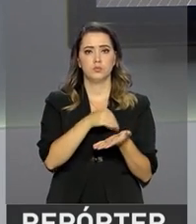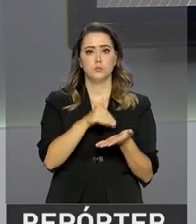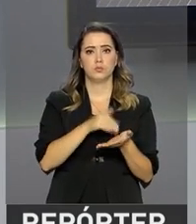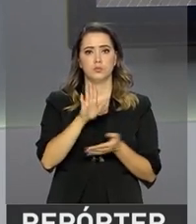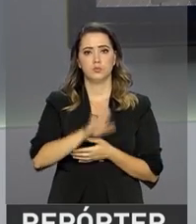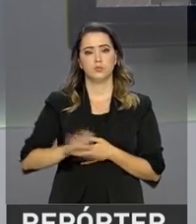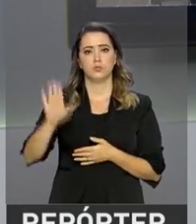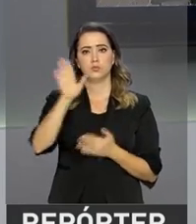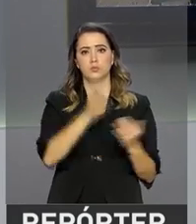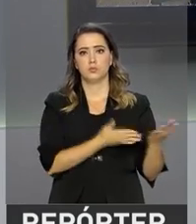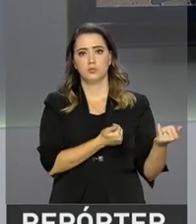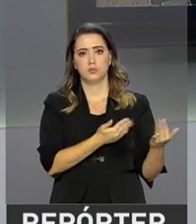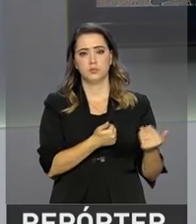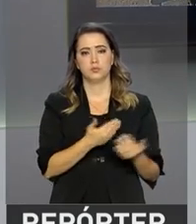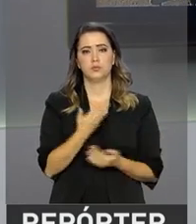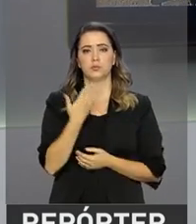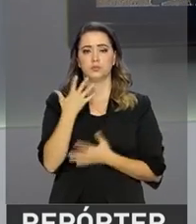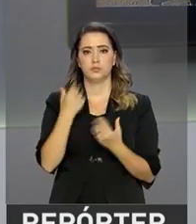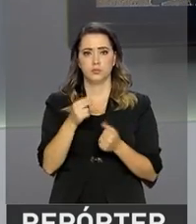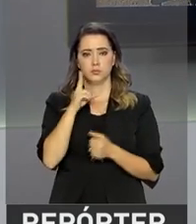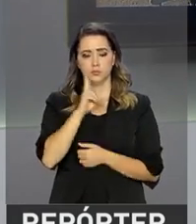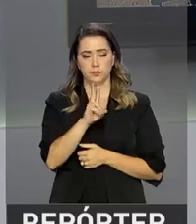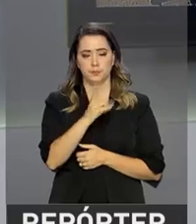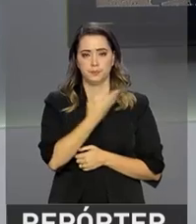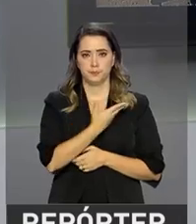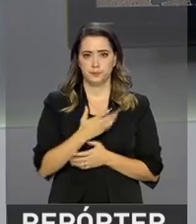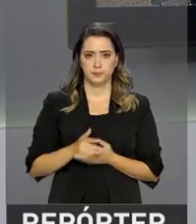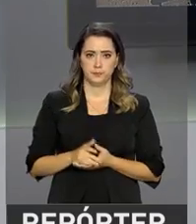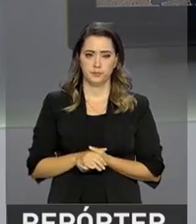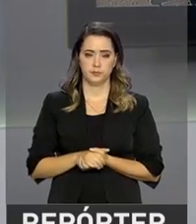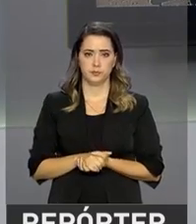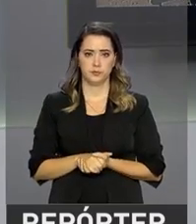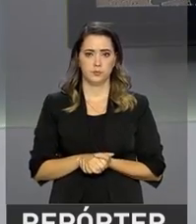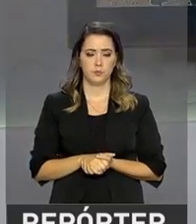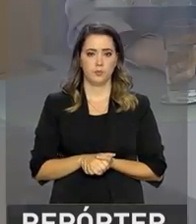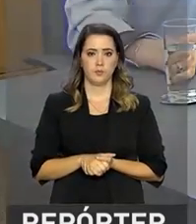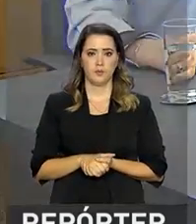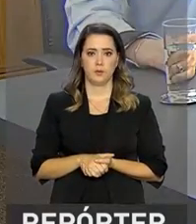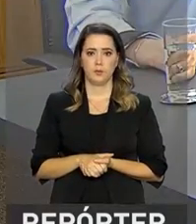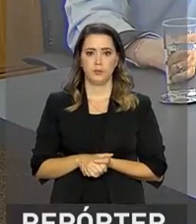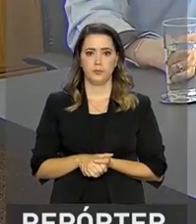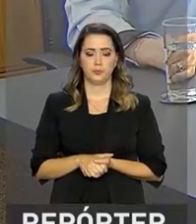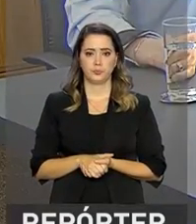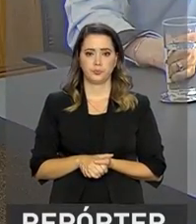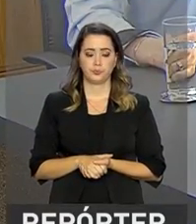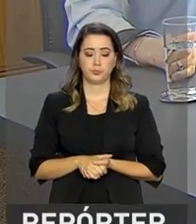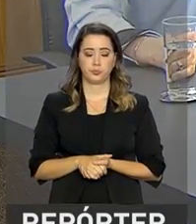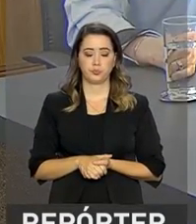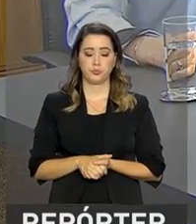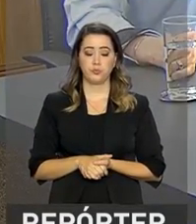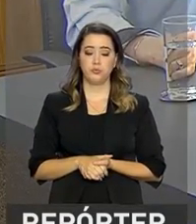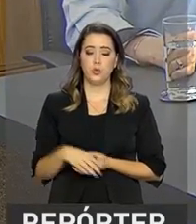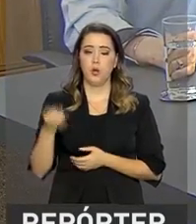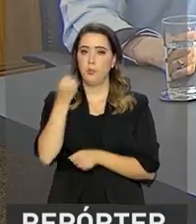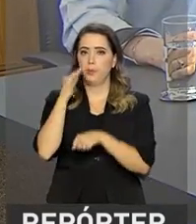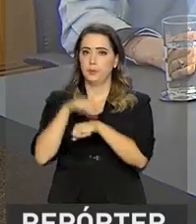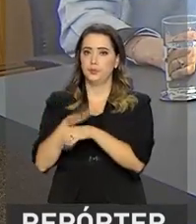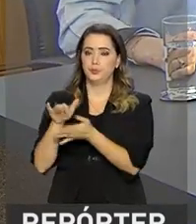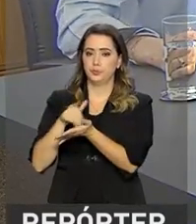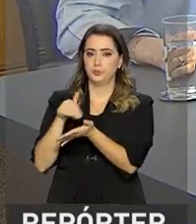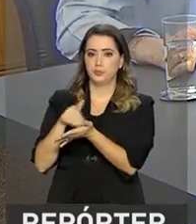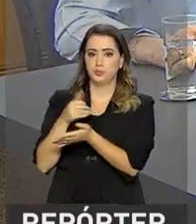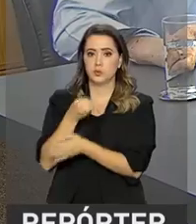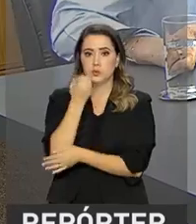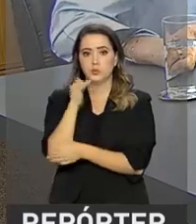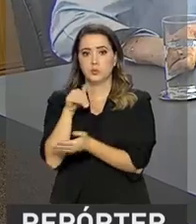secretário nacional de juventude assis filho vamos acompanhar o que está aqui ao vivo no estúdio boa noite secretário